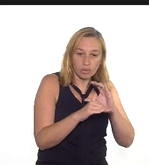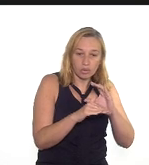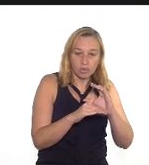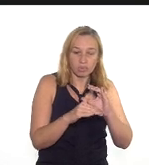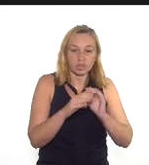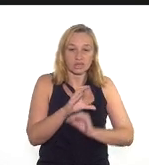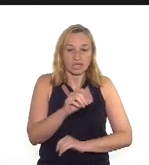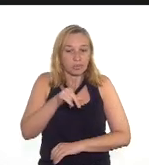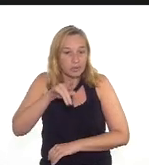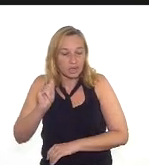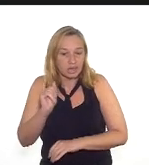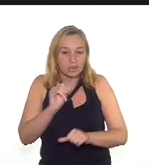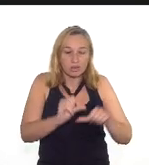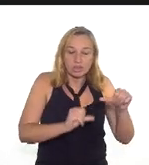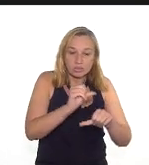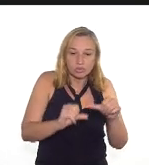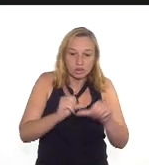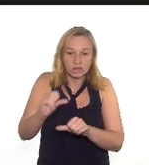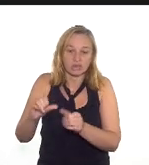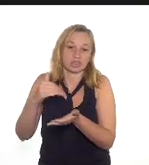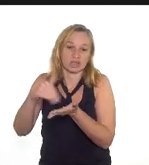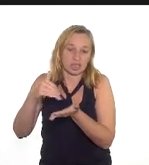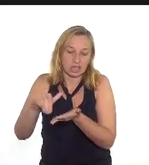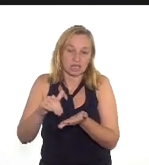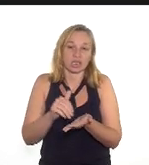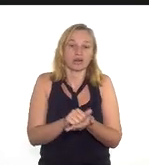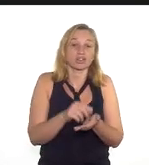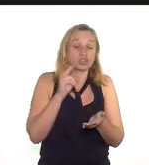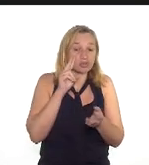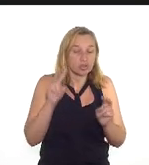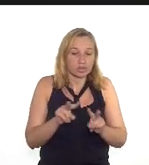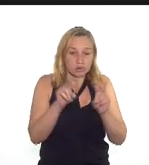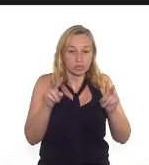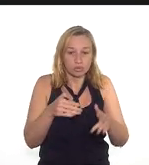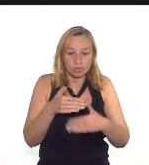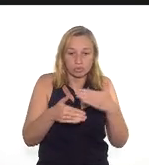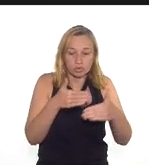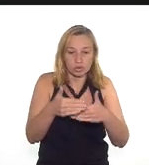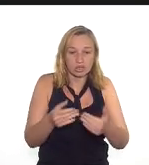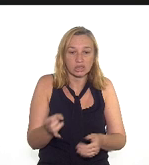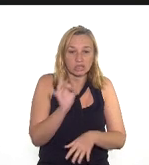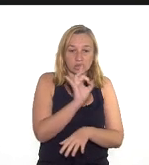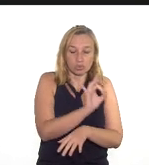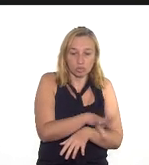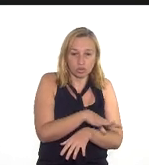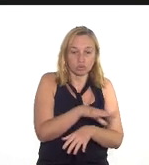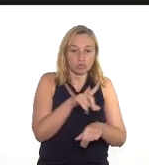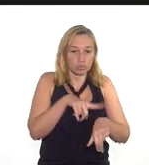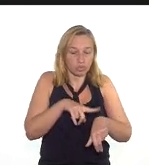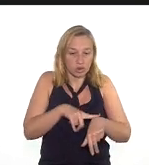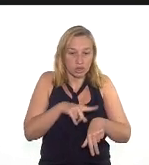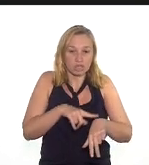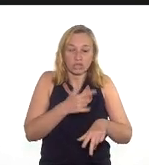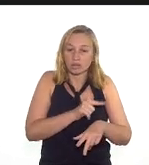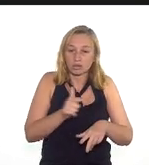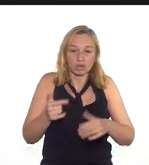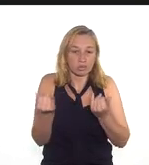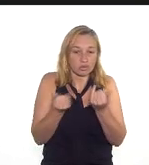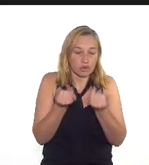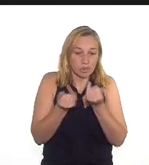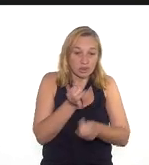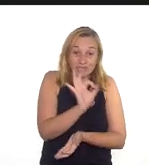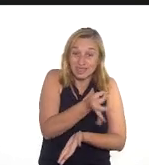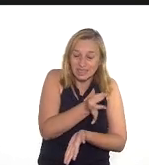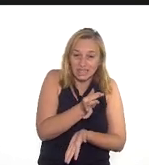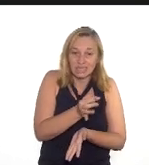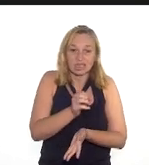que com essas mudanças de secretários, né, então a gente visualizou no processo essa última minuta e nós não temos ainda informação definitiva